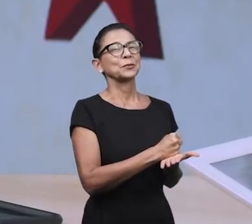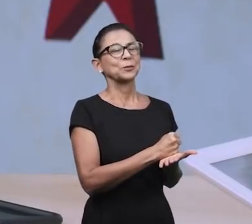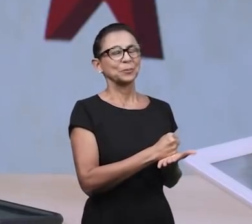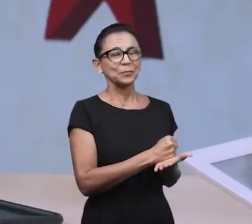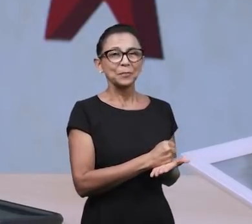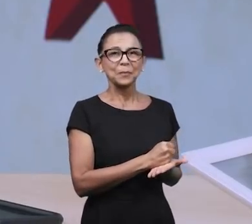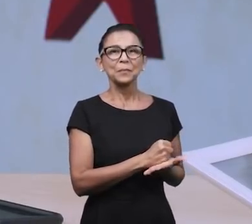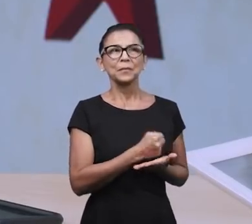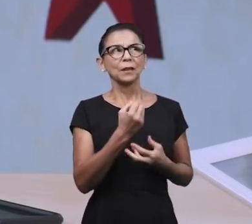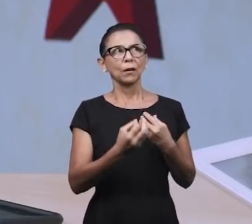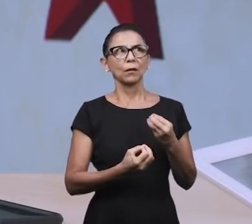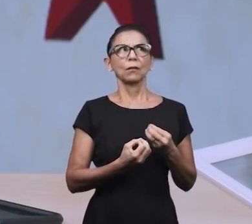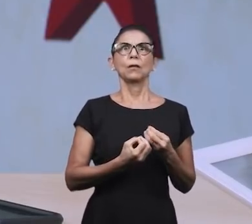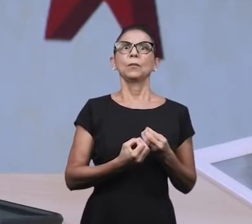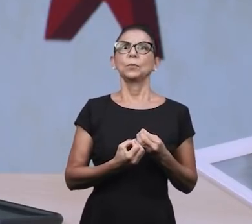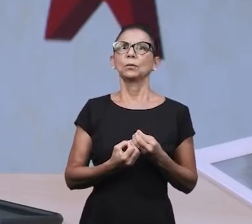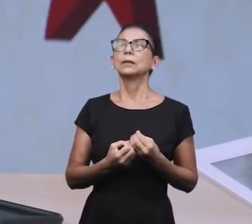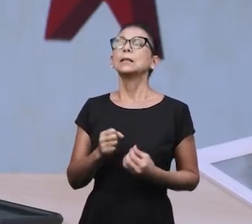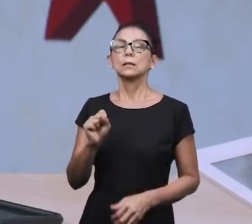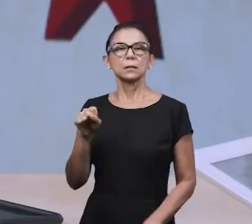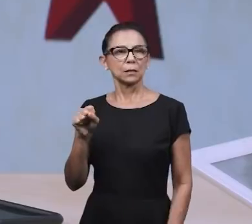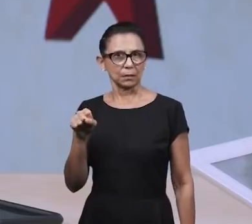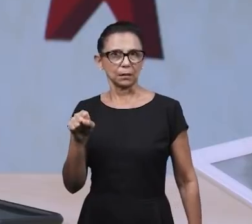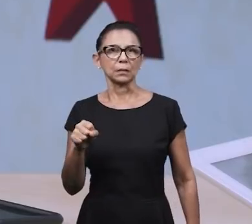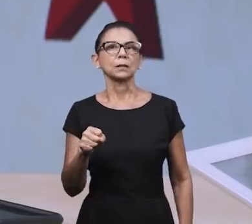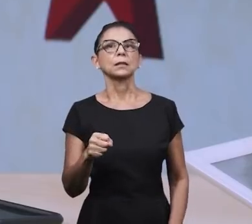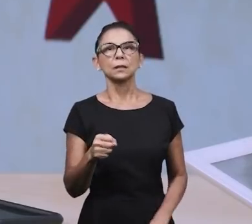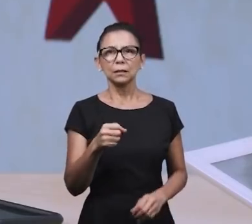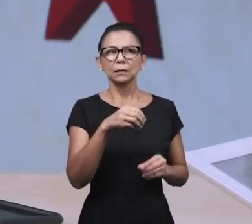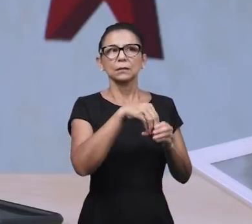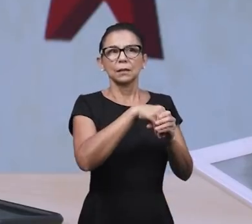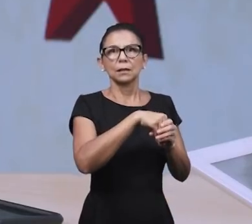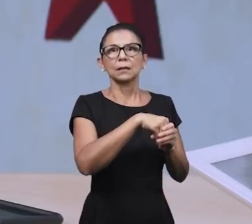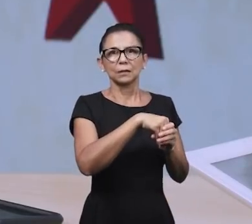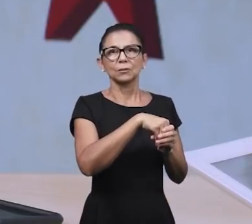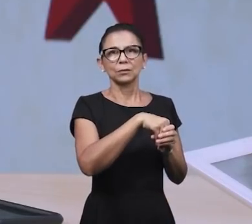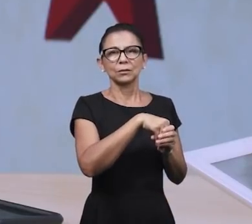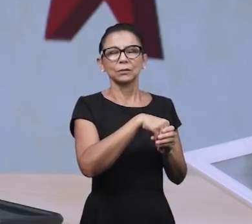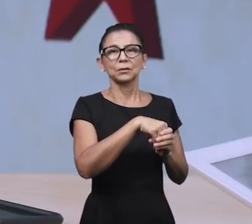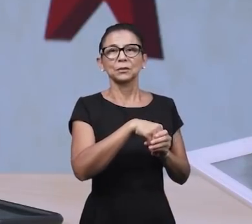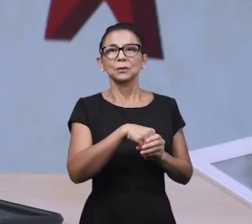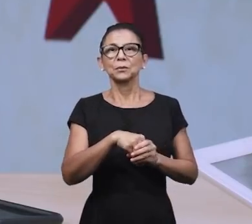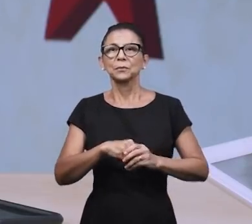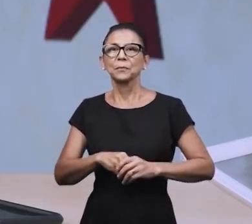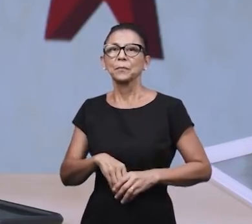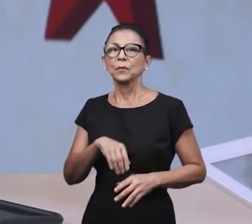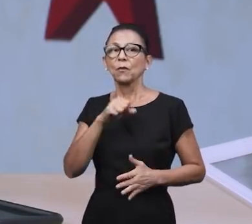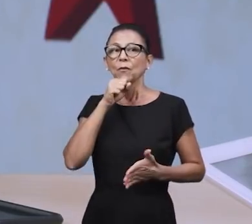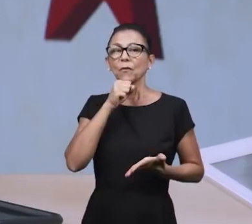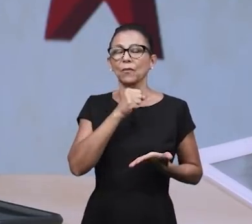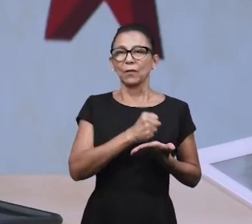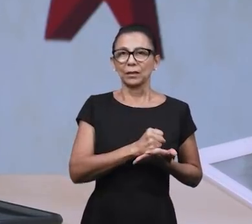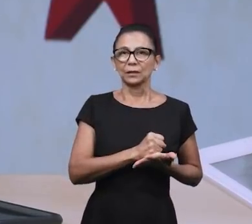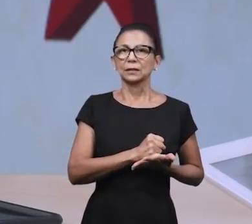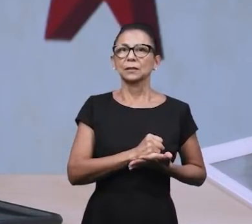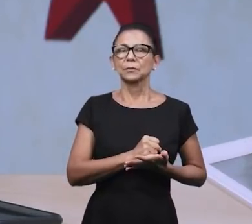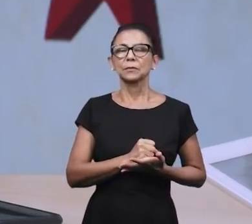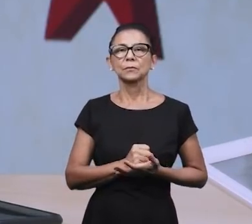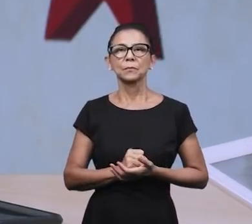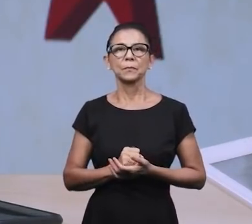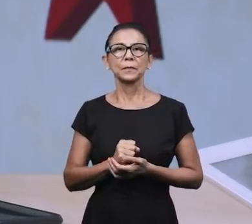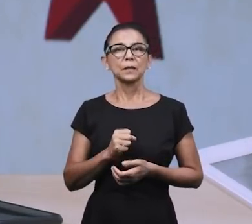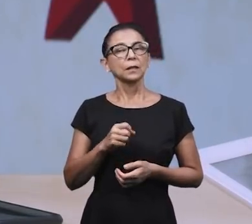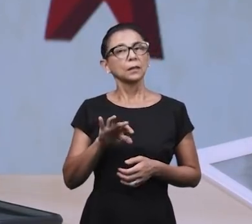Testamento. Mas a história de Jesus está no Novo Testamento? É isso mesmo, está lá no Novo Testamento. Mas você vai entender este